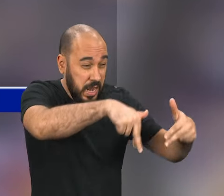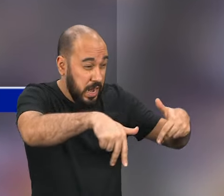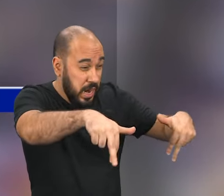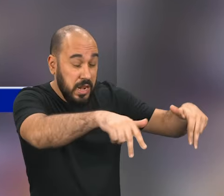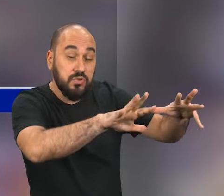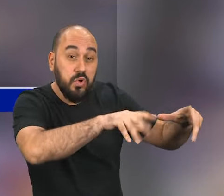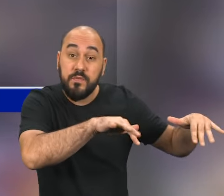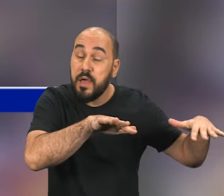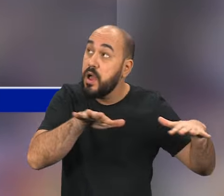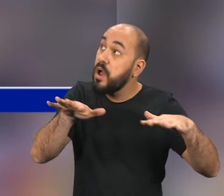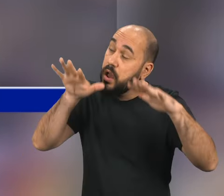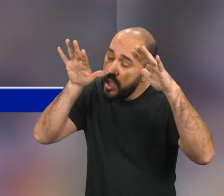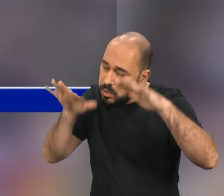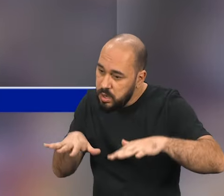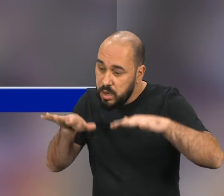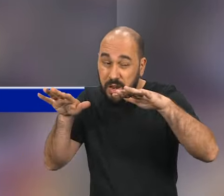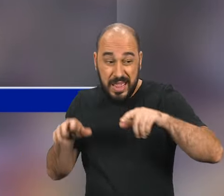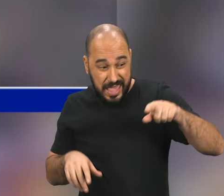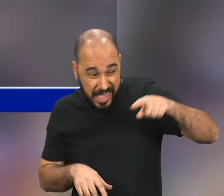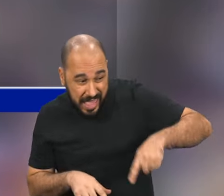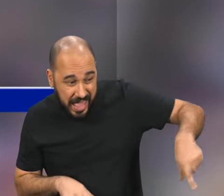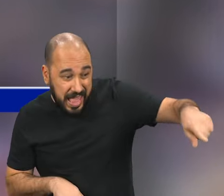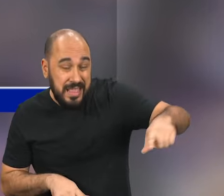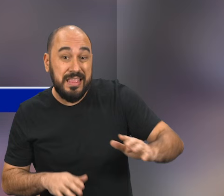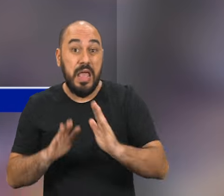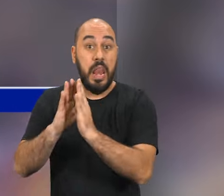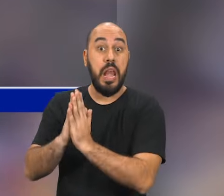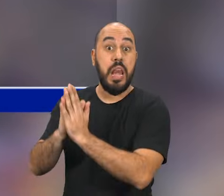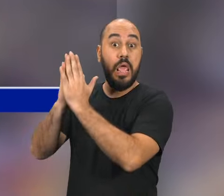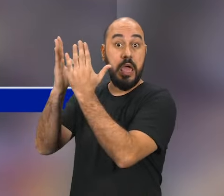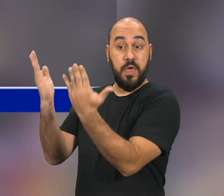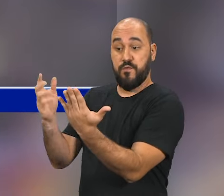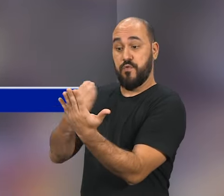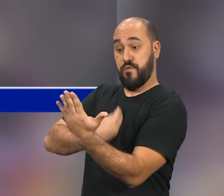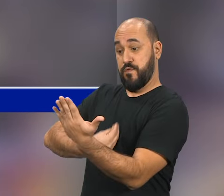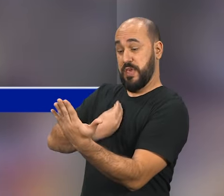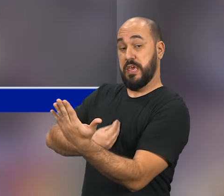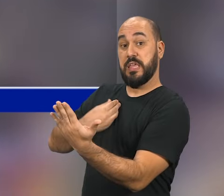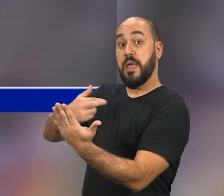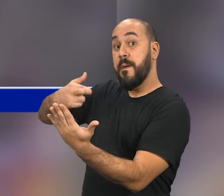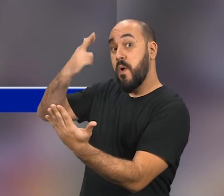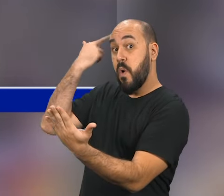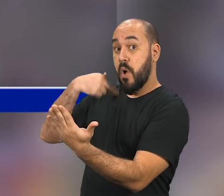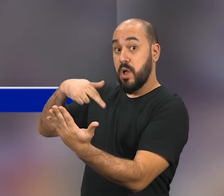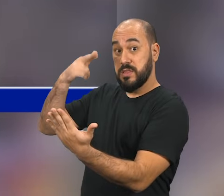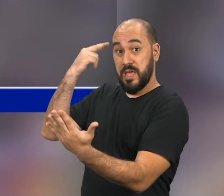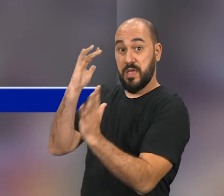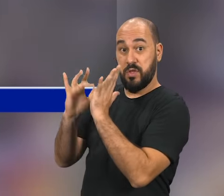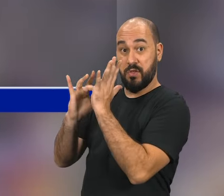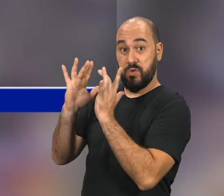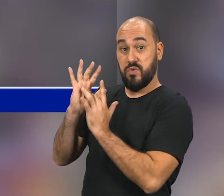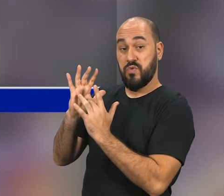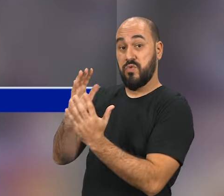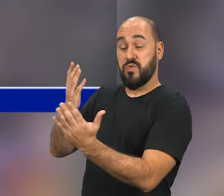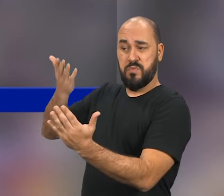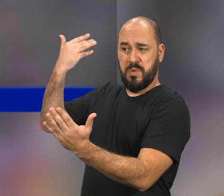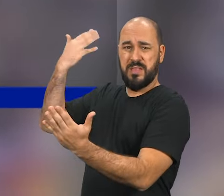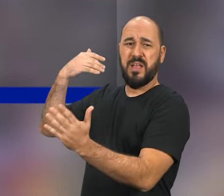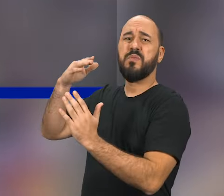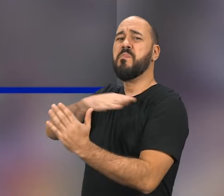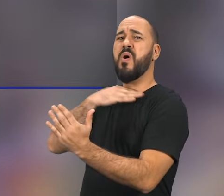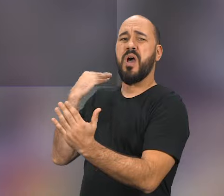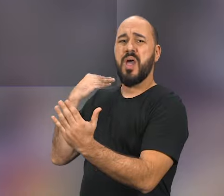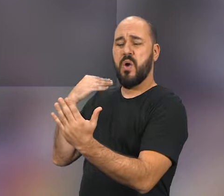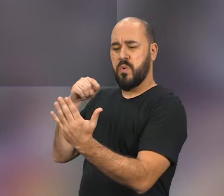terra, aqueles cujos nomes não foram escritos no livro da vida do Cordeiro, que foi morto desde a